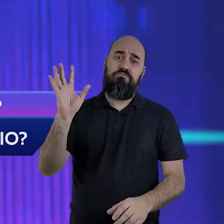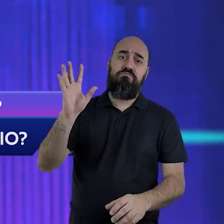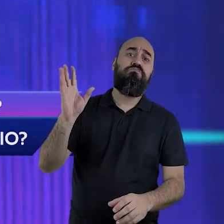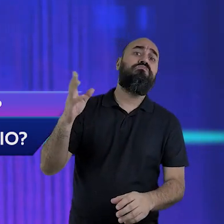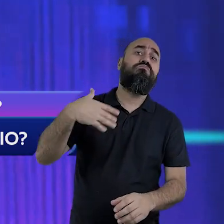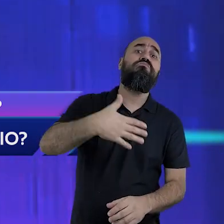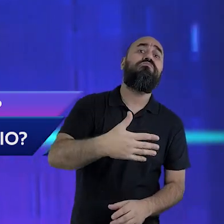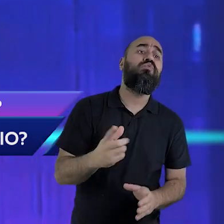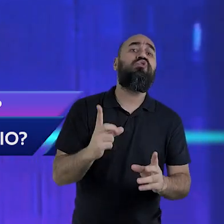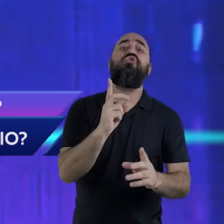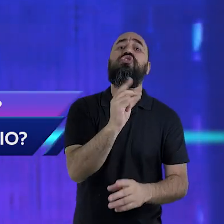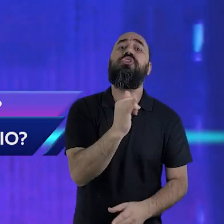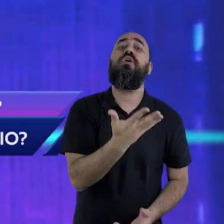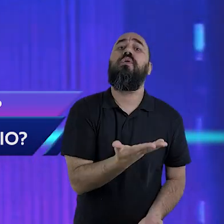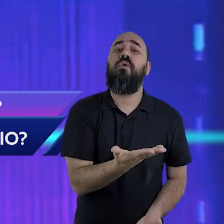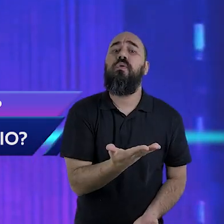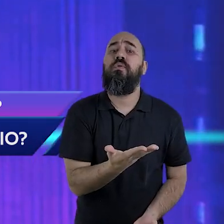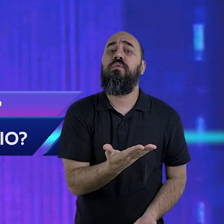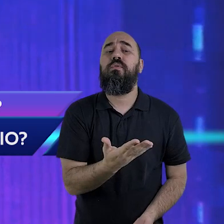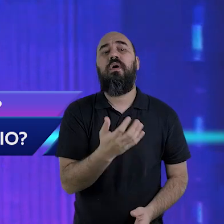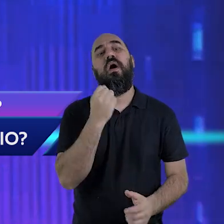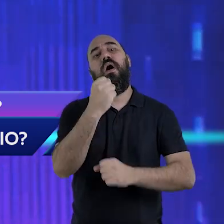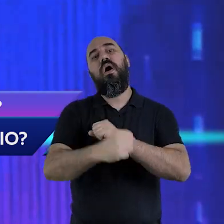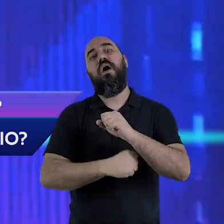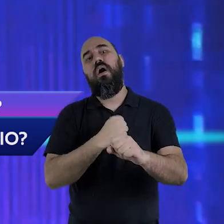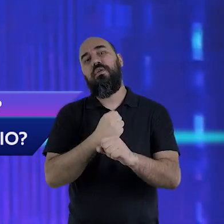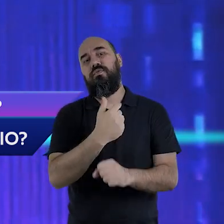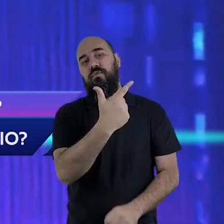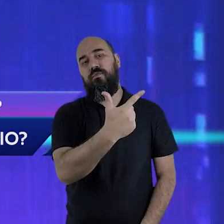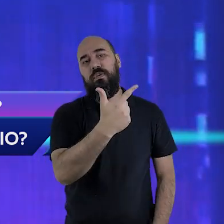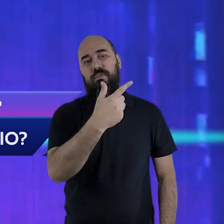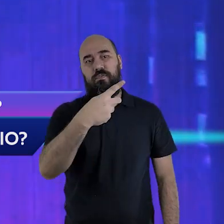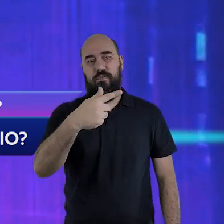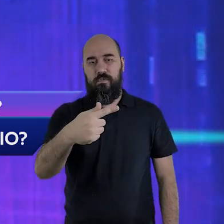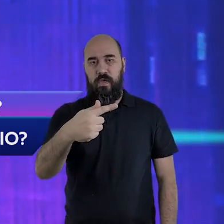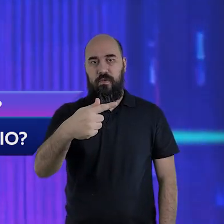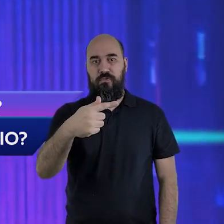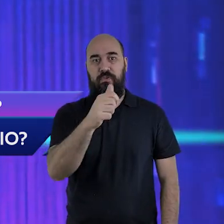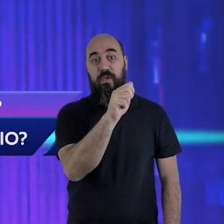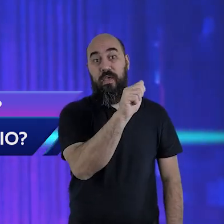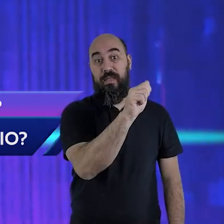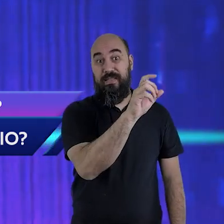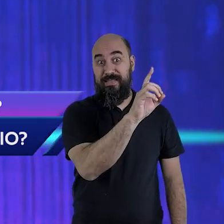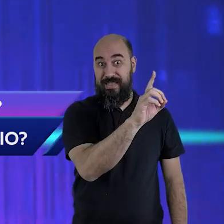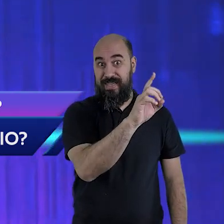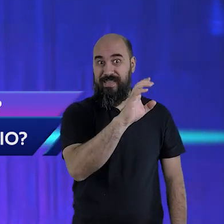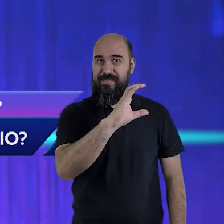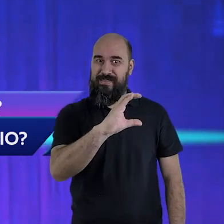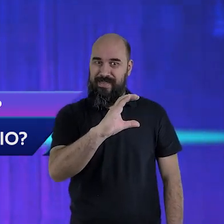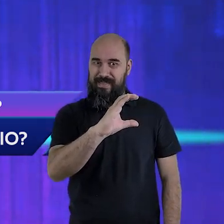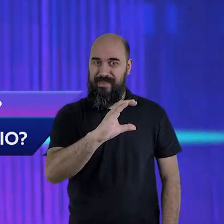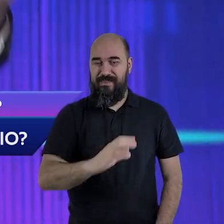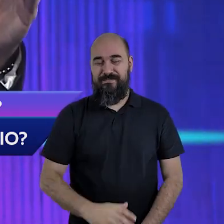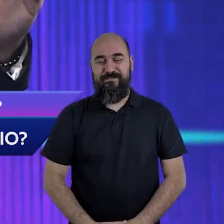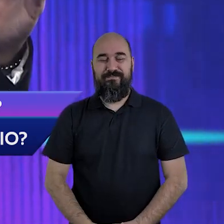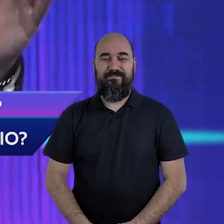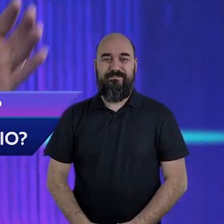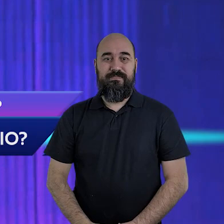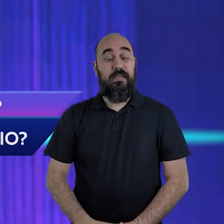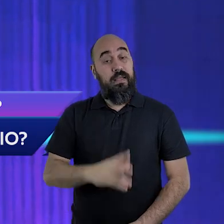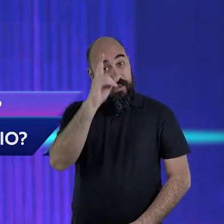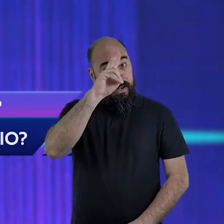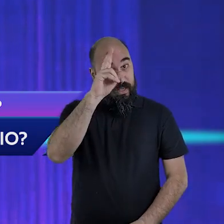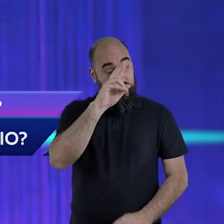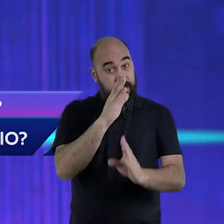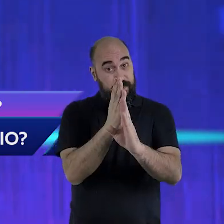434 anos, nós vamos chegar, sabe em que ano? No ano 27. Lembrando que na contagem antes de